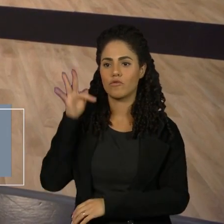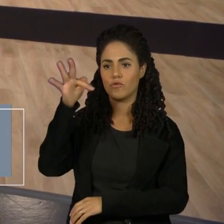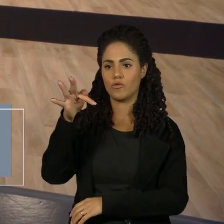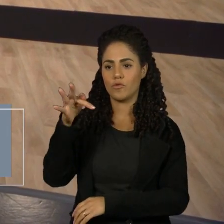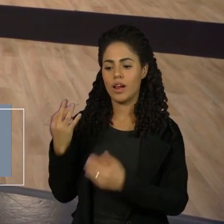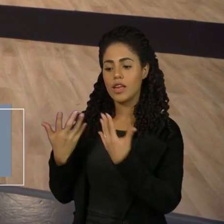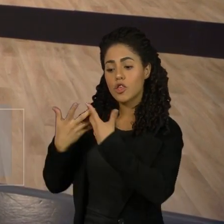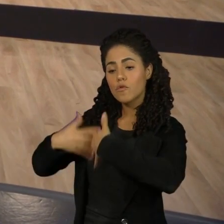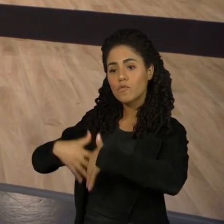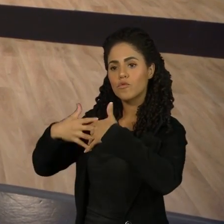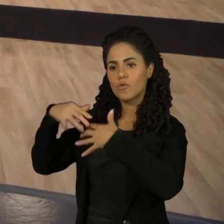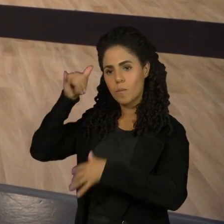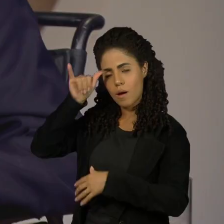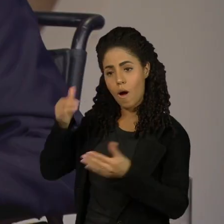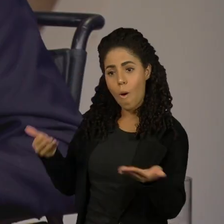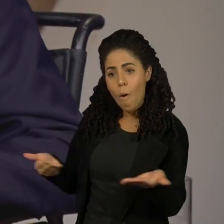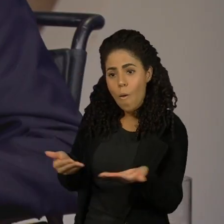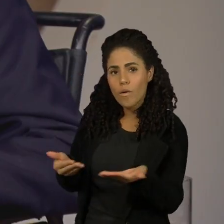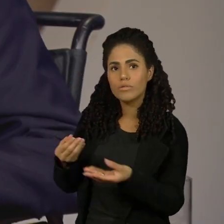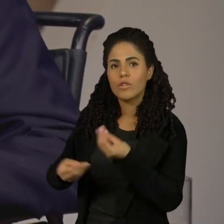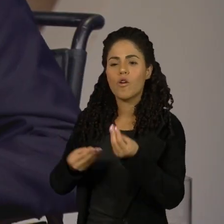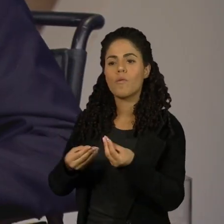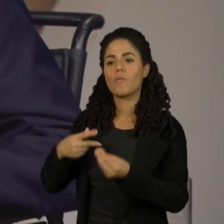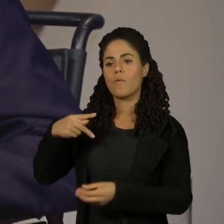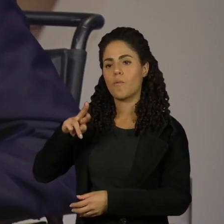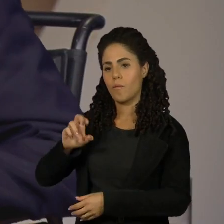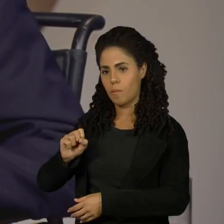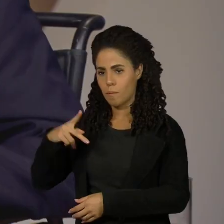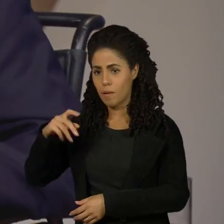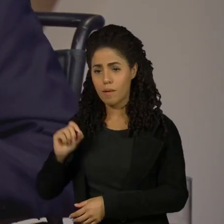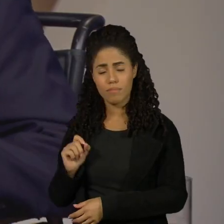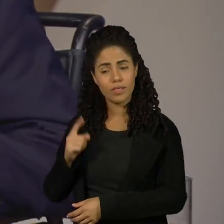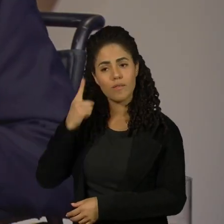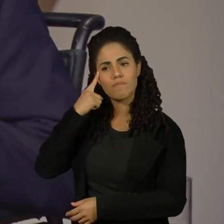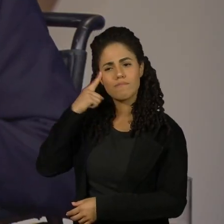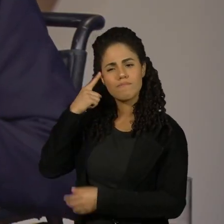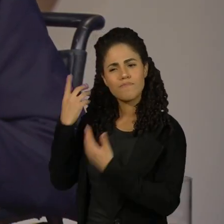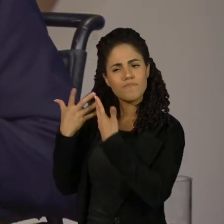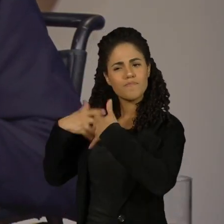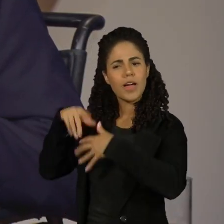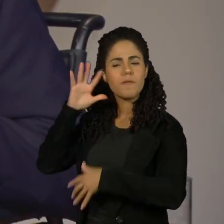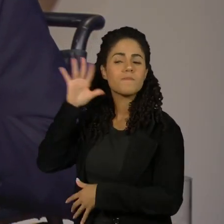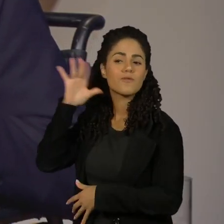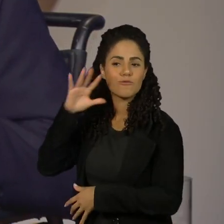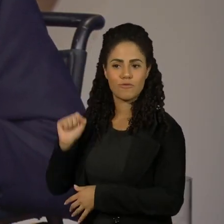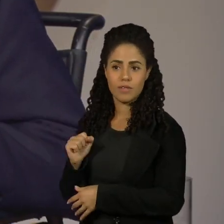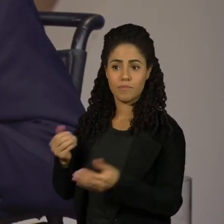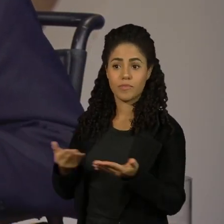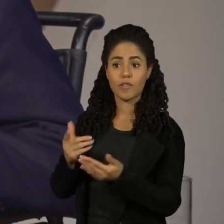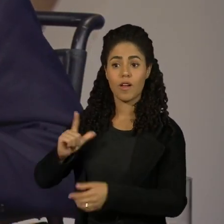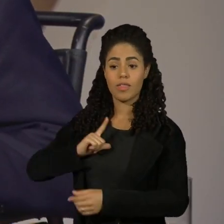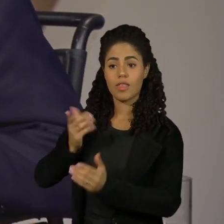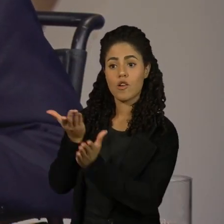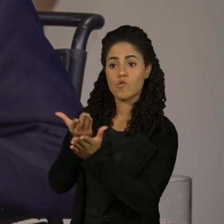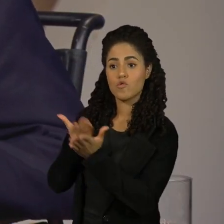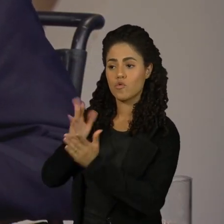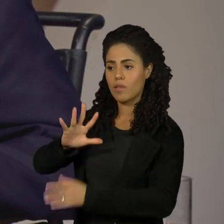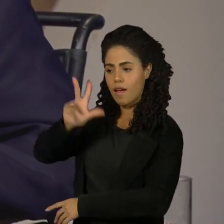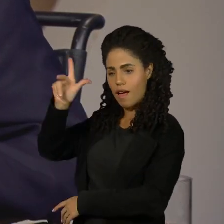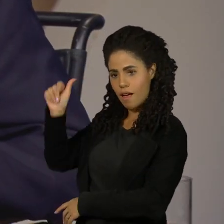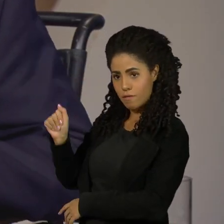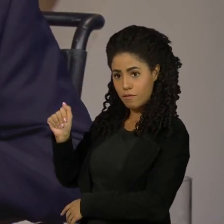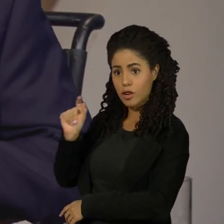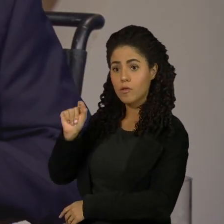funcionou para a prevenção de forma maravilhosa foi PrEP. Você imagina que agora a gente tem um estudo na África